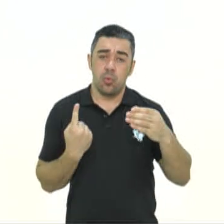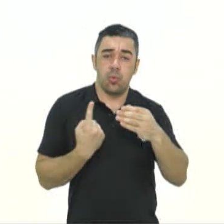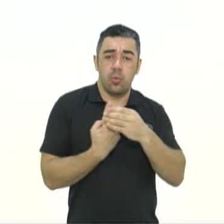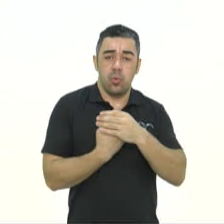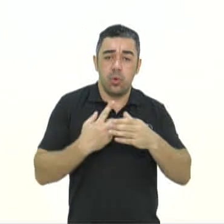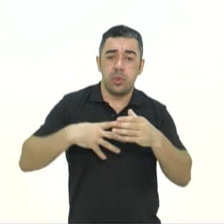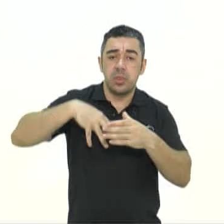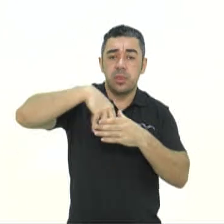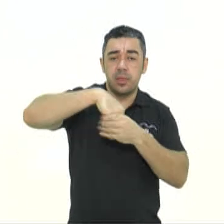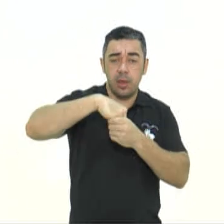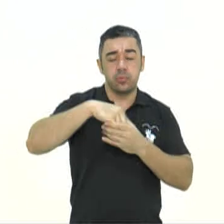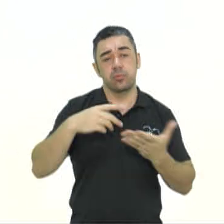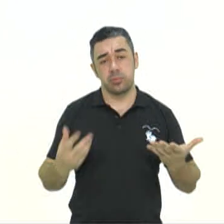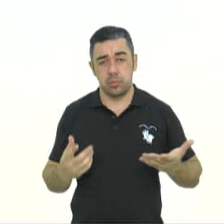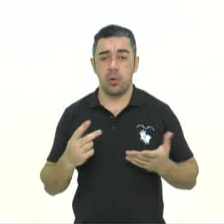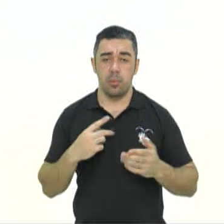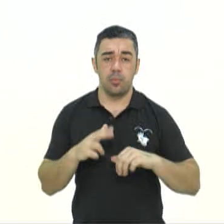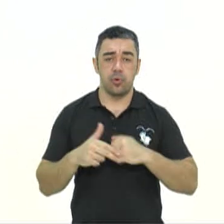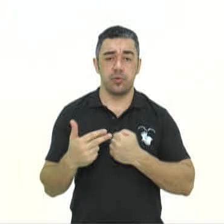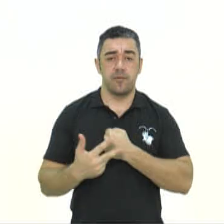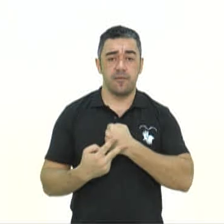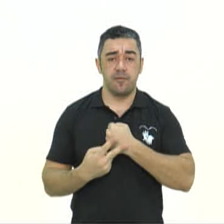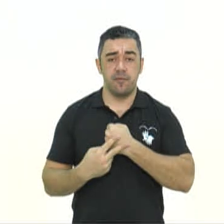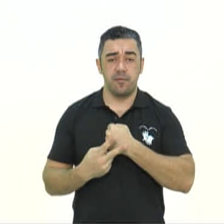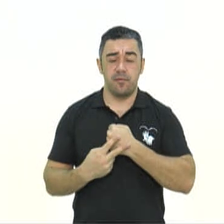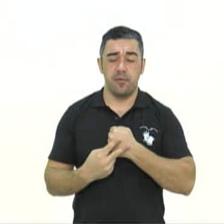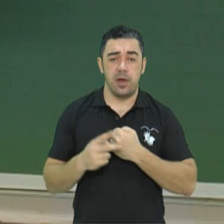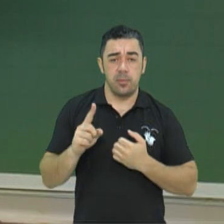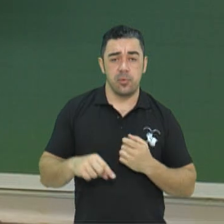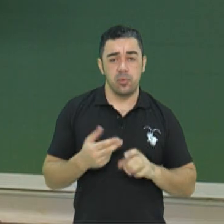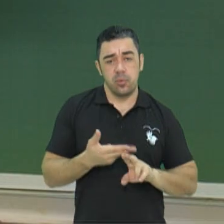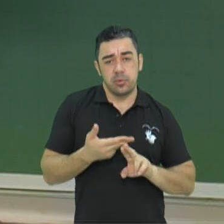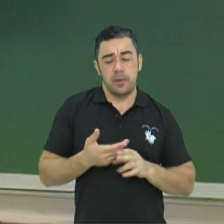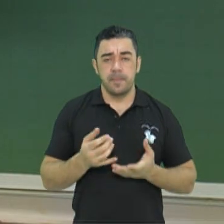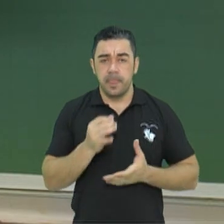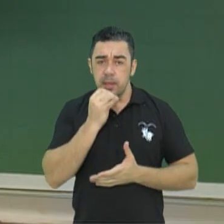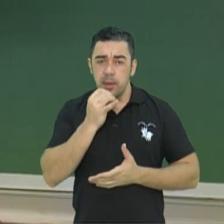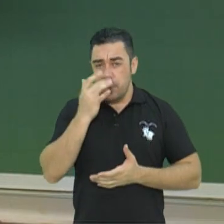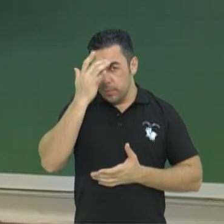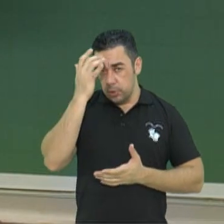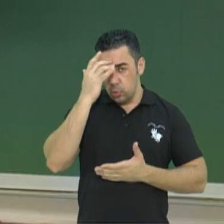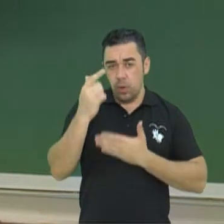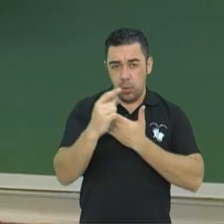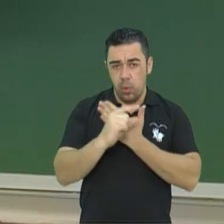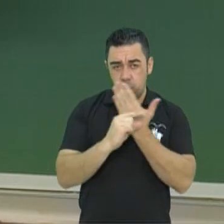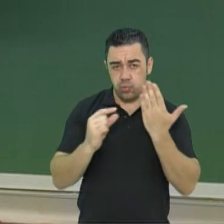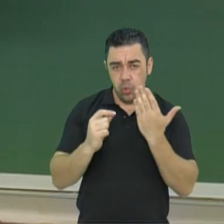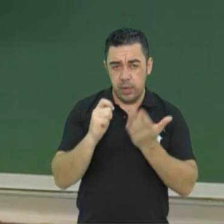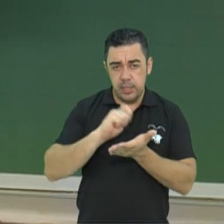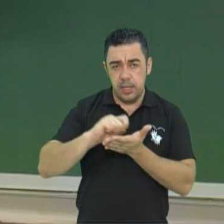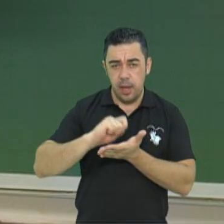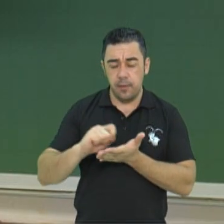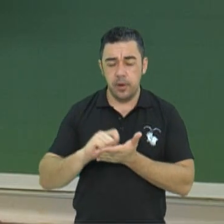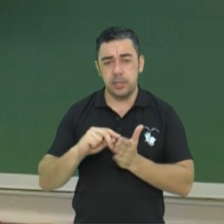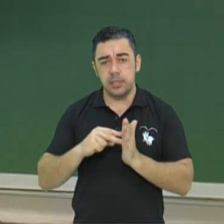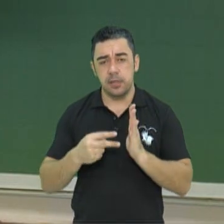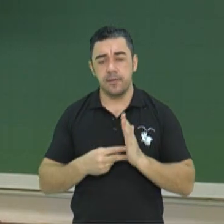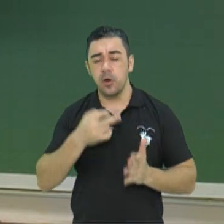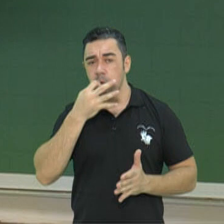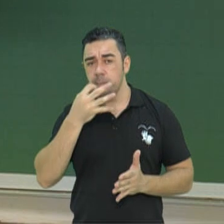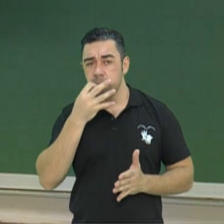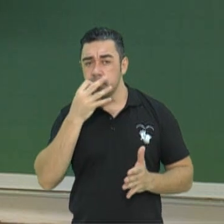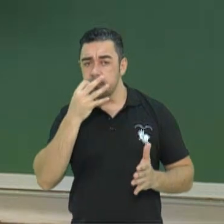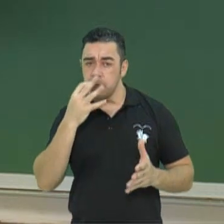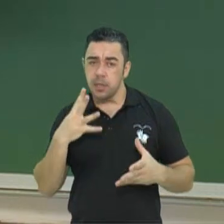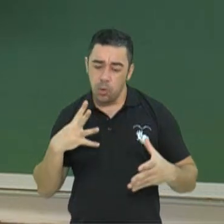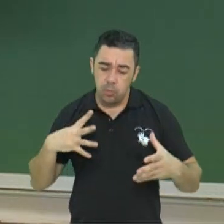que empregue o verbo no plural. Então, o jornalista, aquela pessoa que escreveu, ele se posiciona, ele se